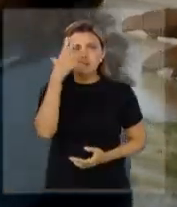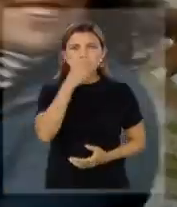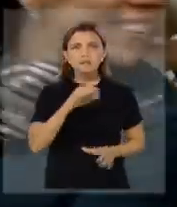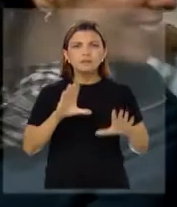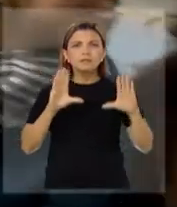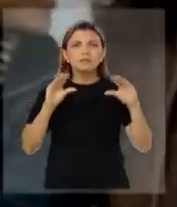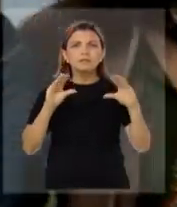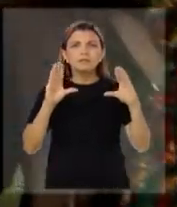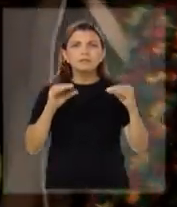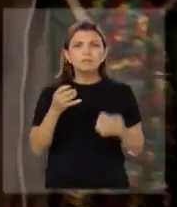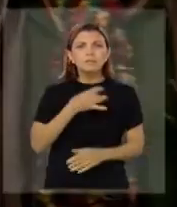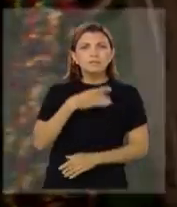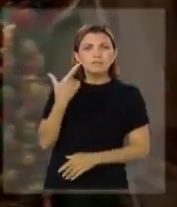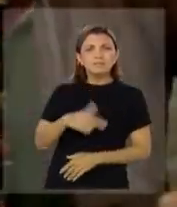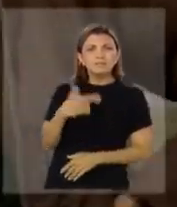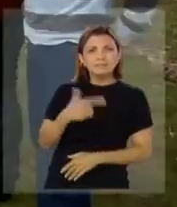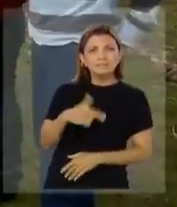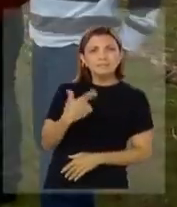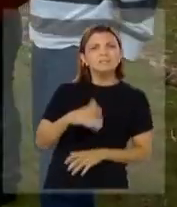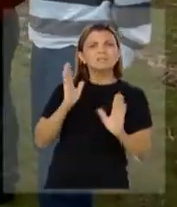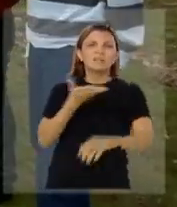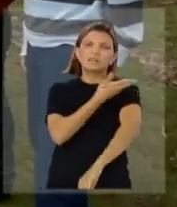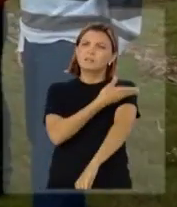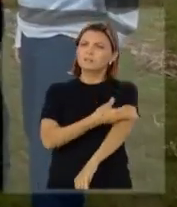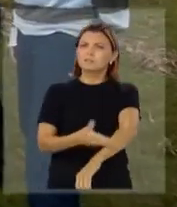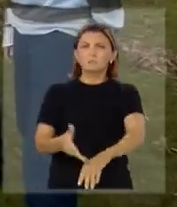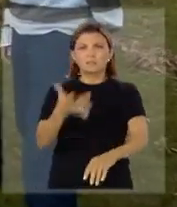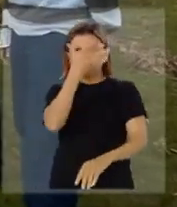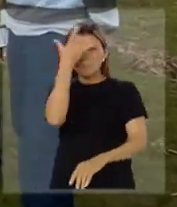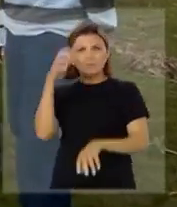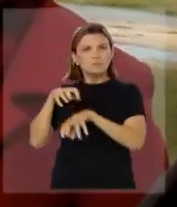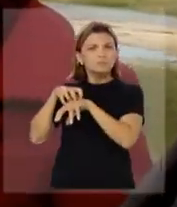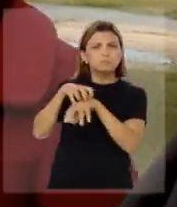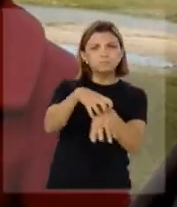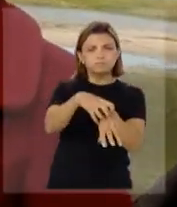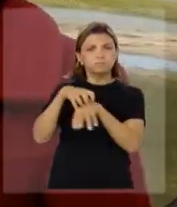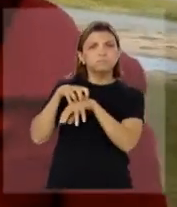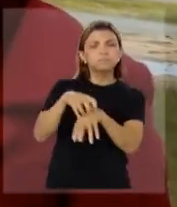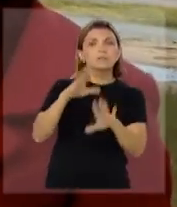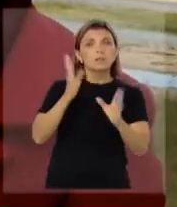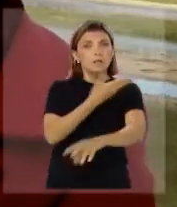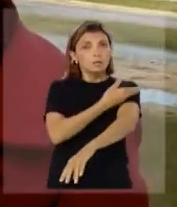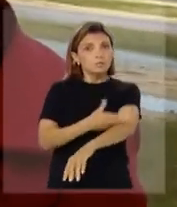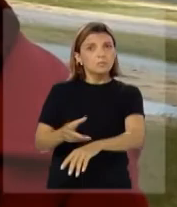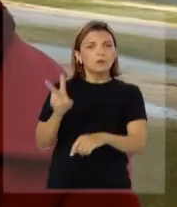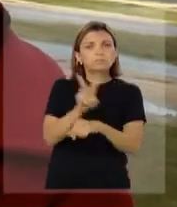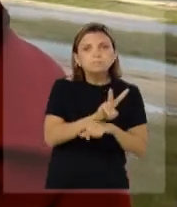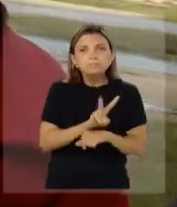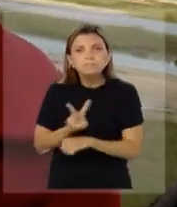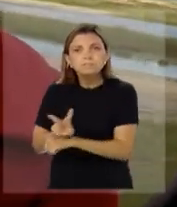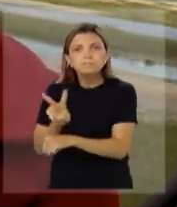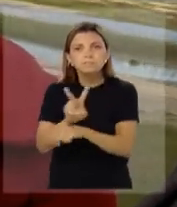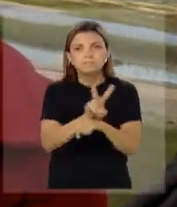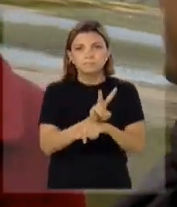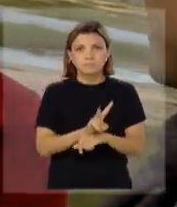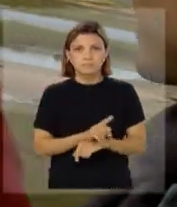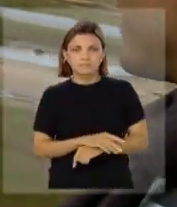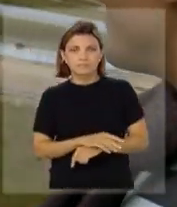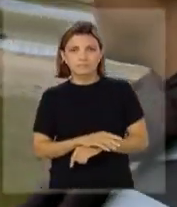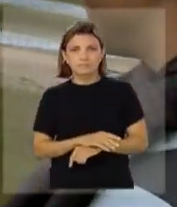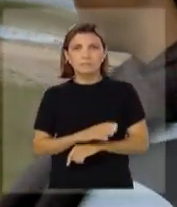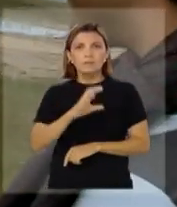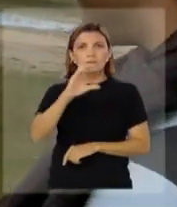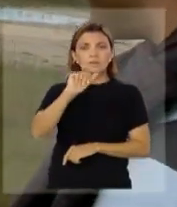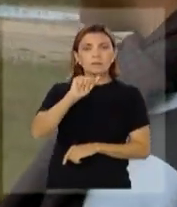Gente, que fofas, elas não têm medo. Elas já se acostumaram com os humanos. As capivaras aqui na estação são muito protegidas.